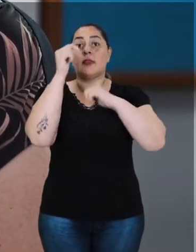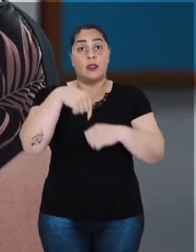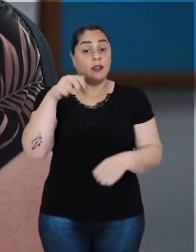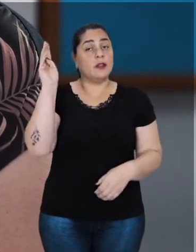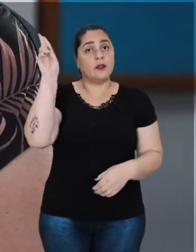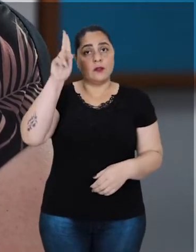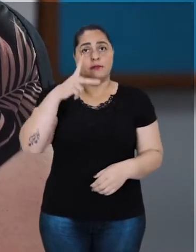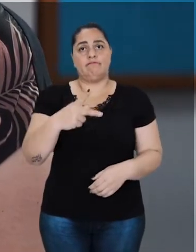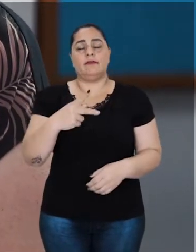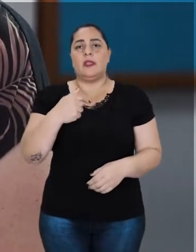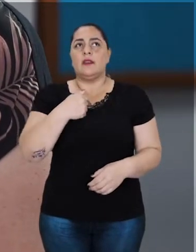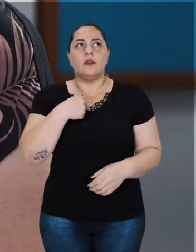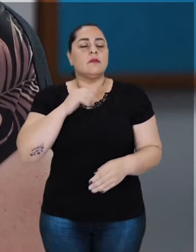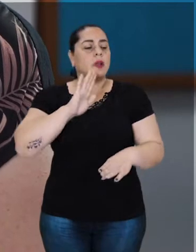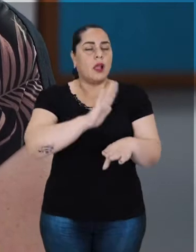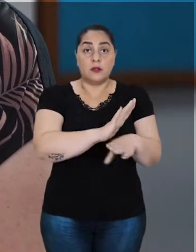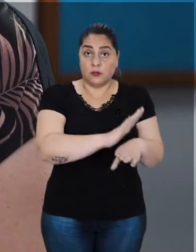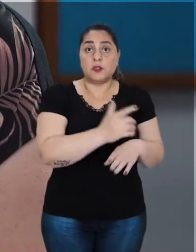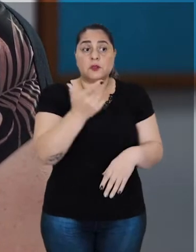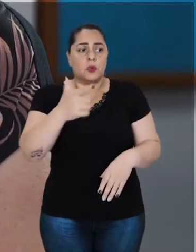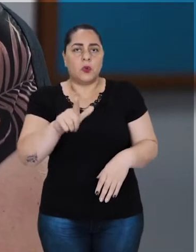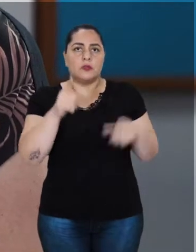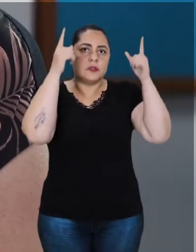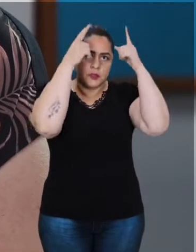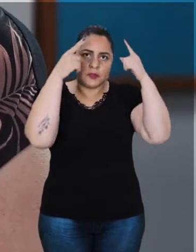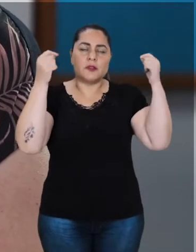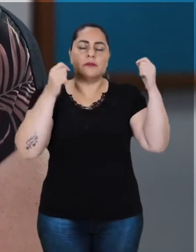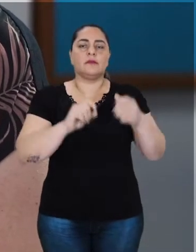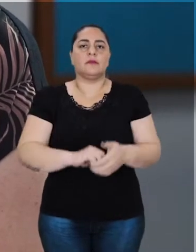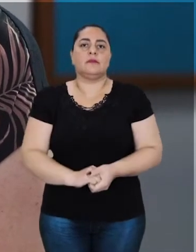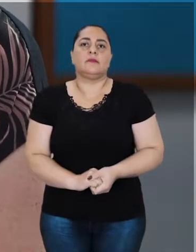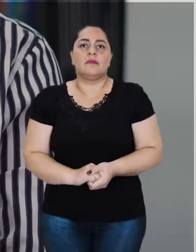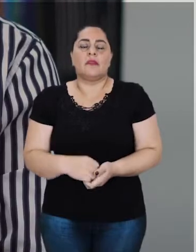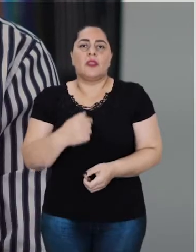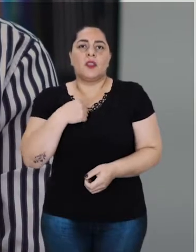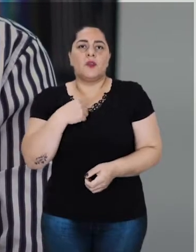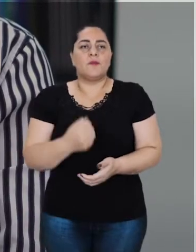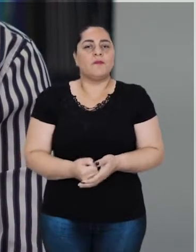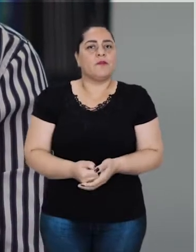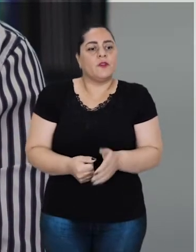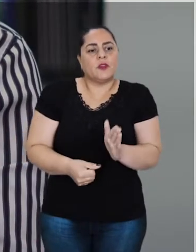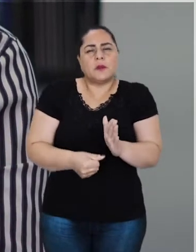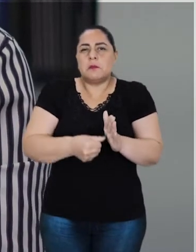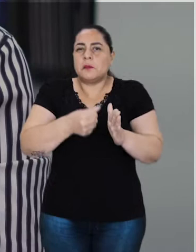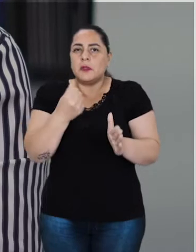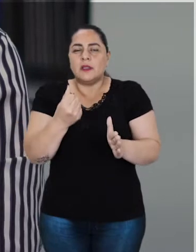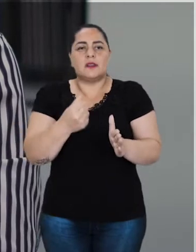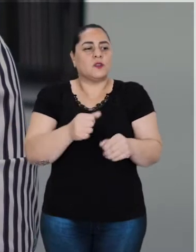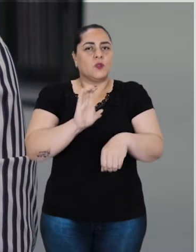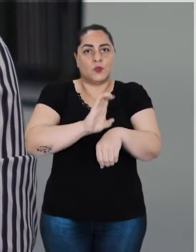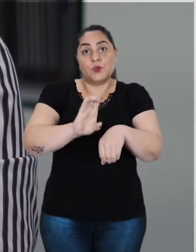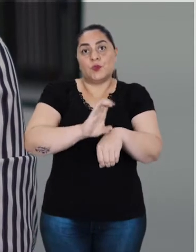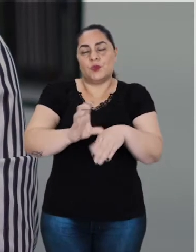da universidade e contribuindo na formação de enfermeiros de excelência. Fui uma das precursoras do curso,